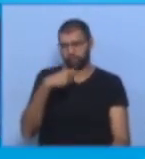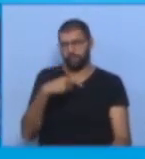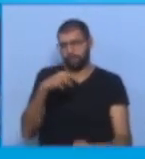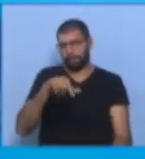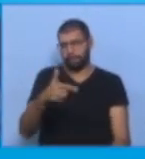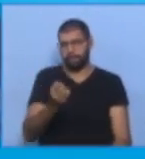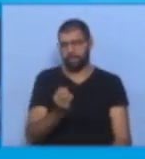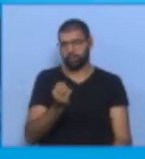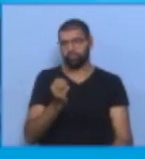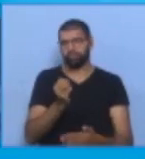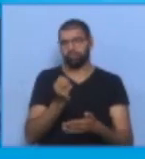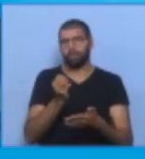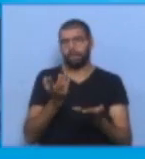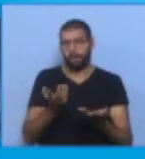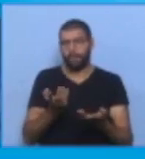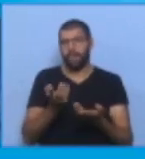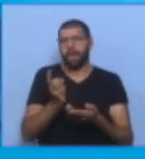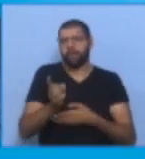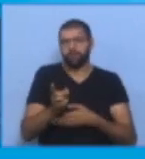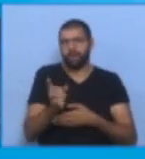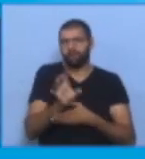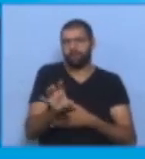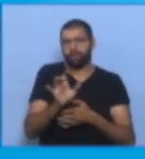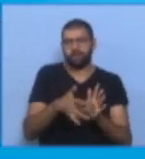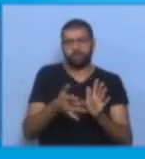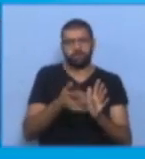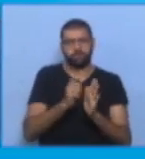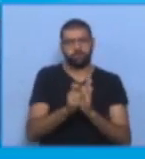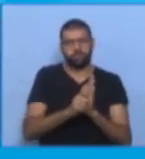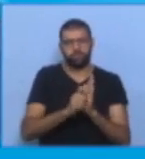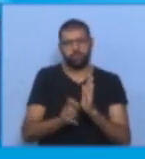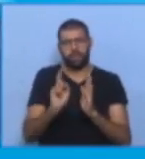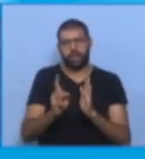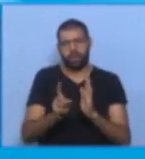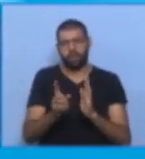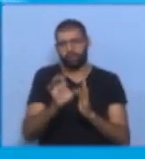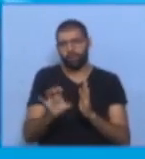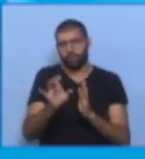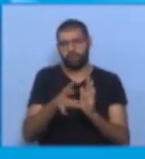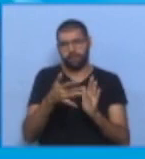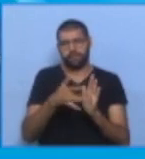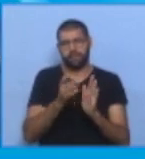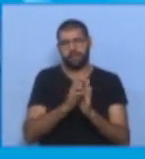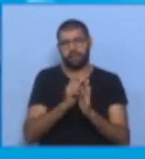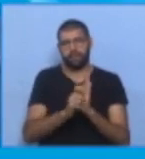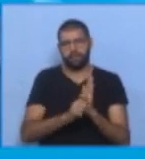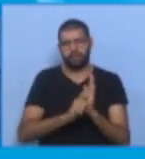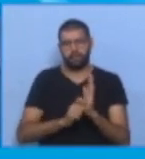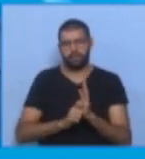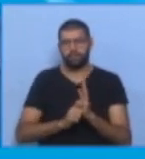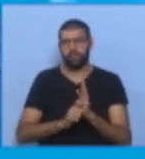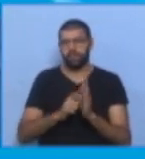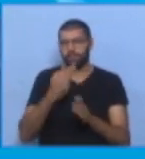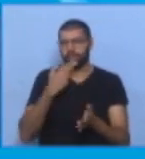mito, é um estilo literário, é uma forma literária de